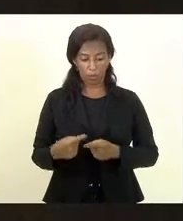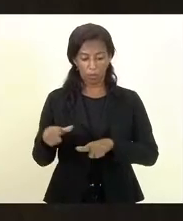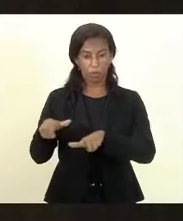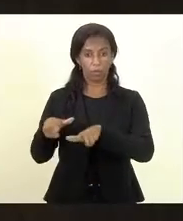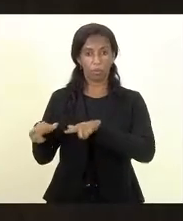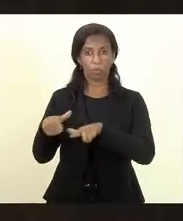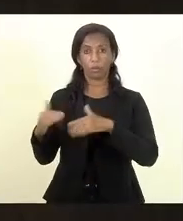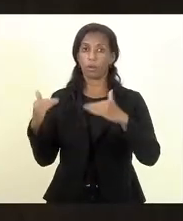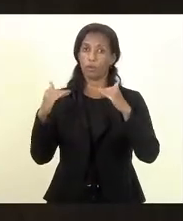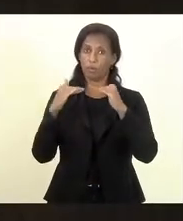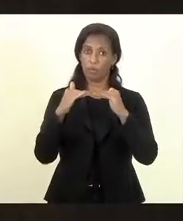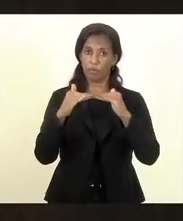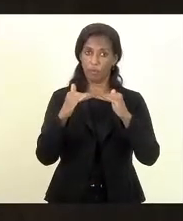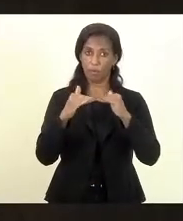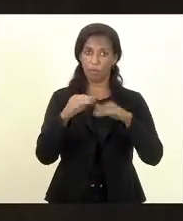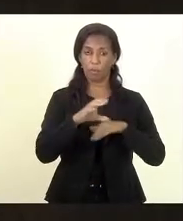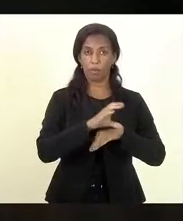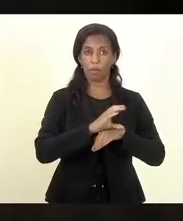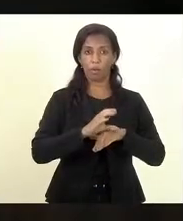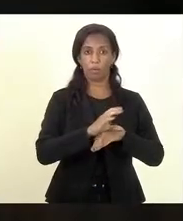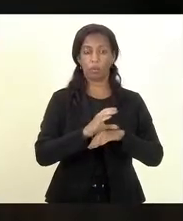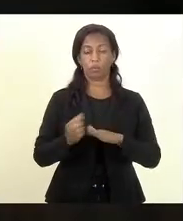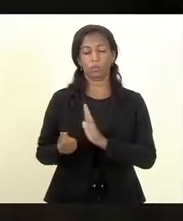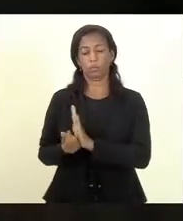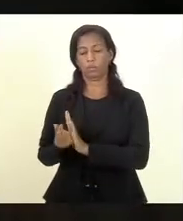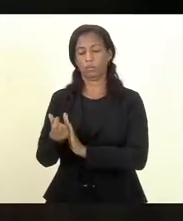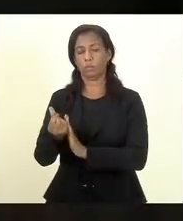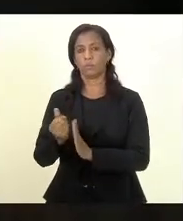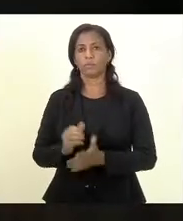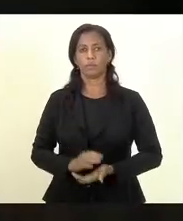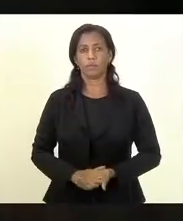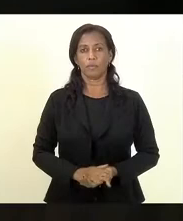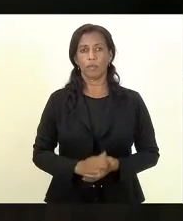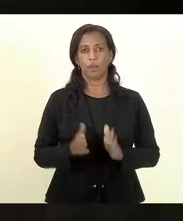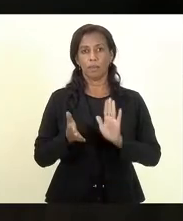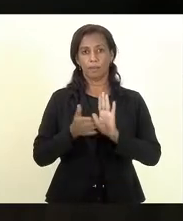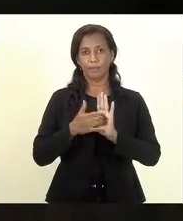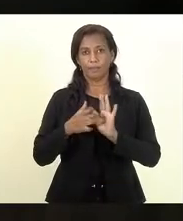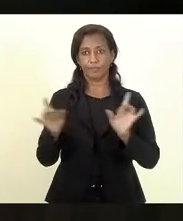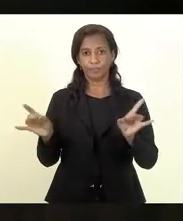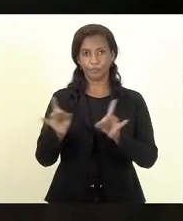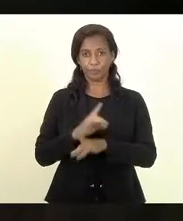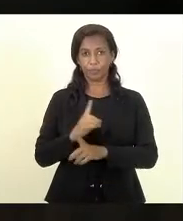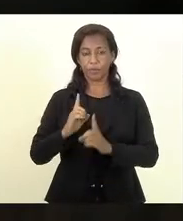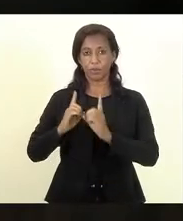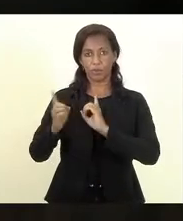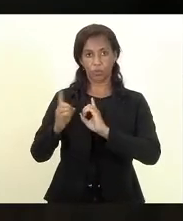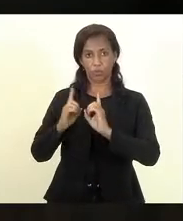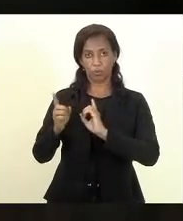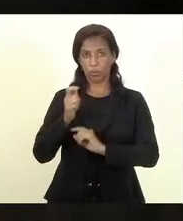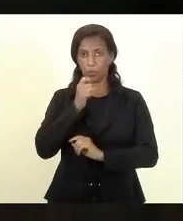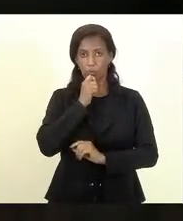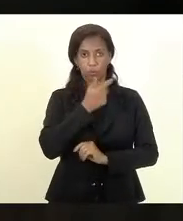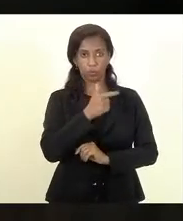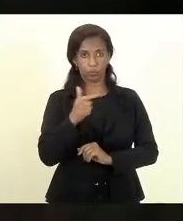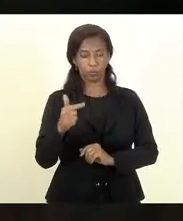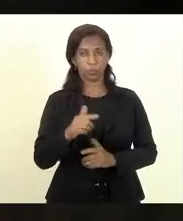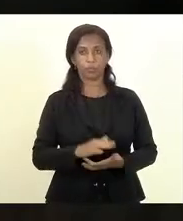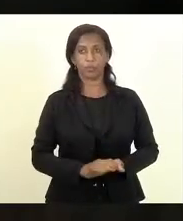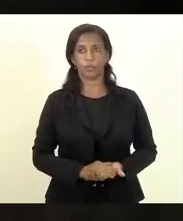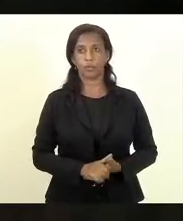parecer é favorável pela Comissão de Orçamento, presidente. Os pareceres emitidos, em discussão, não havendo que queira discutir, encerra a